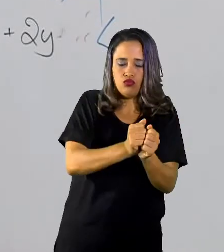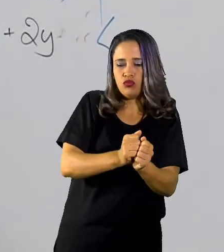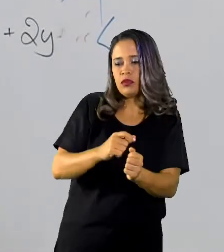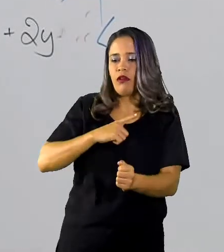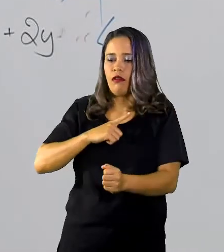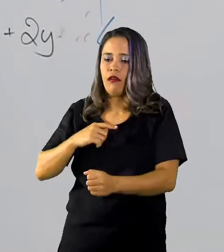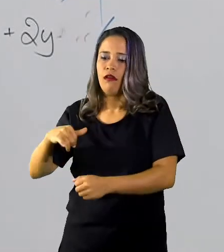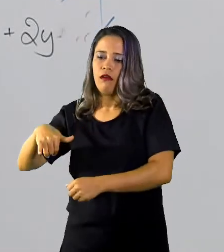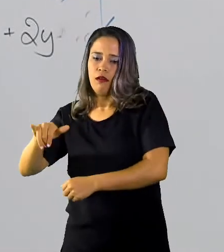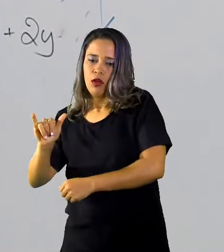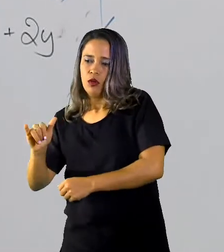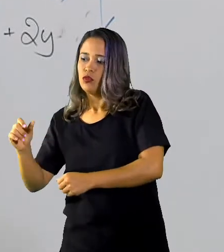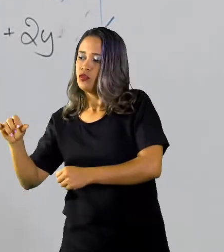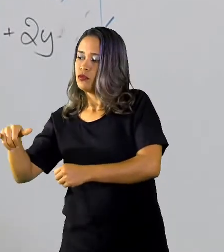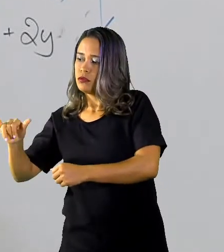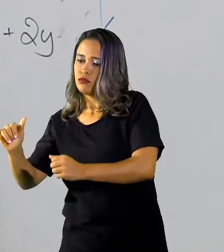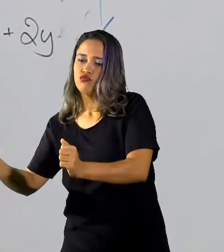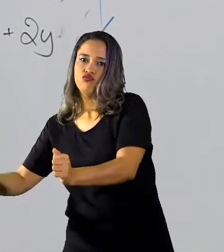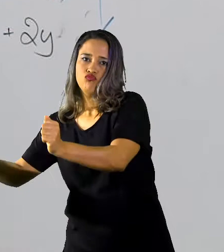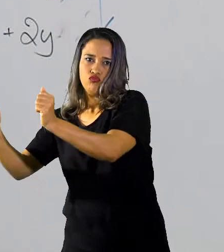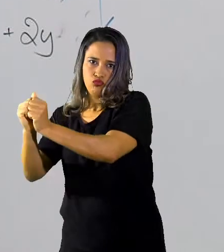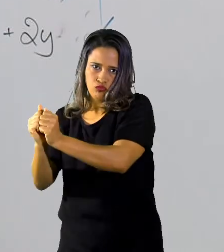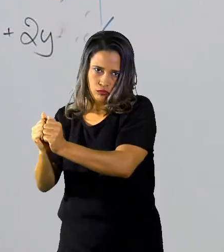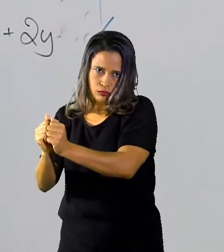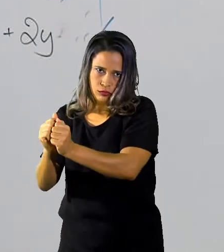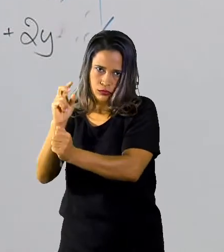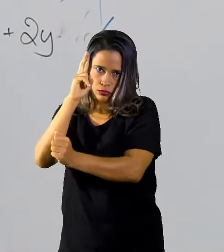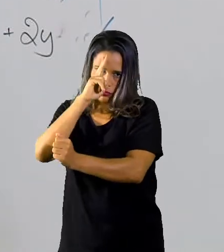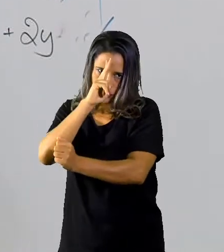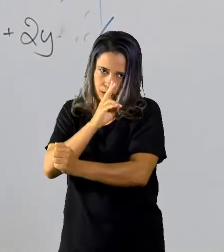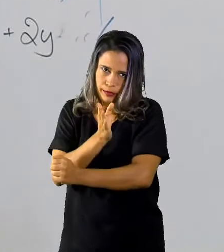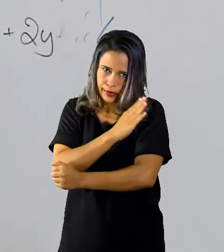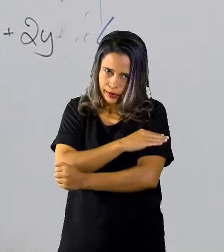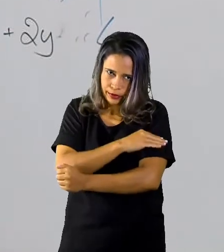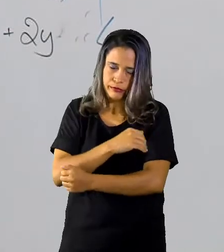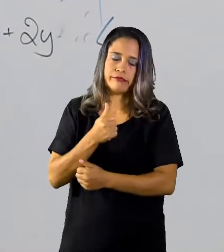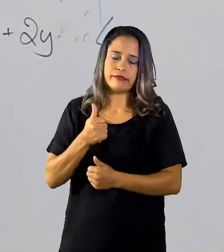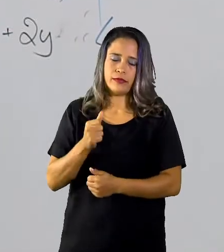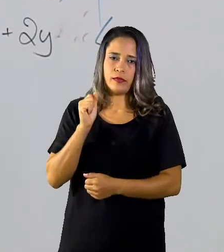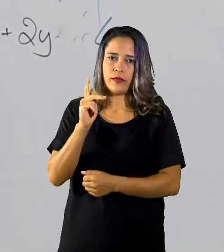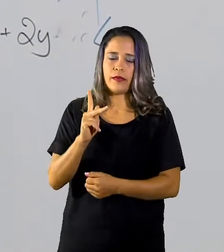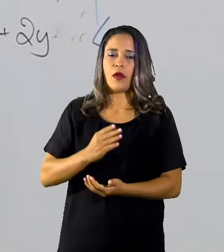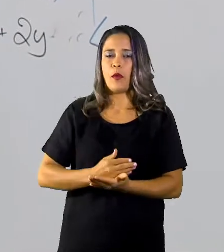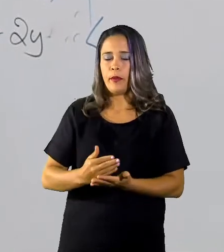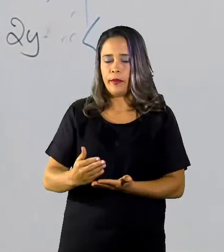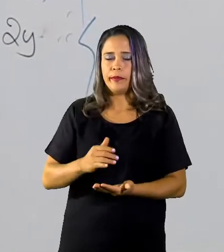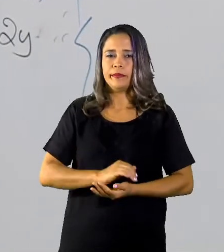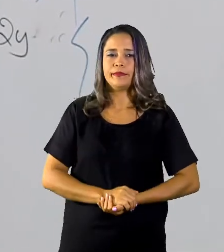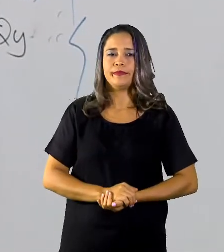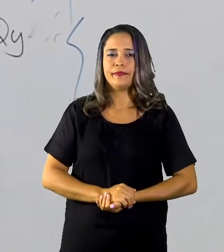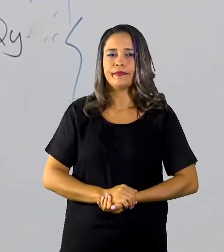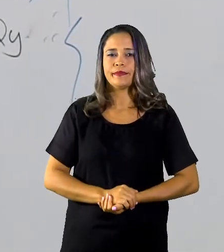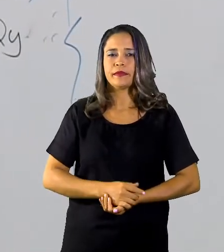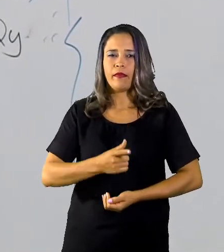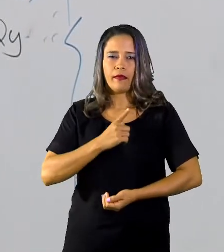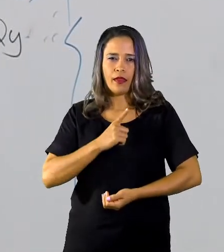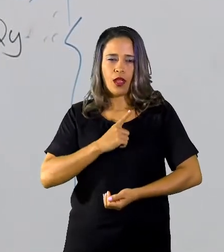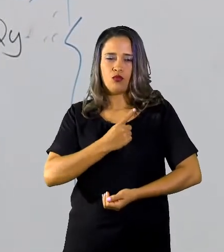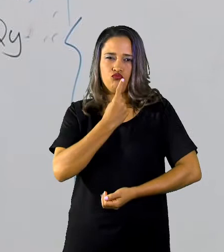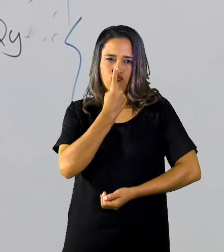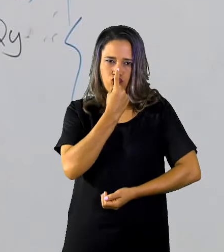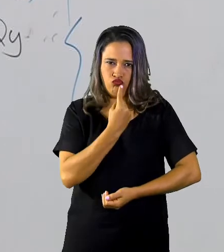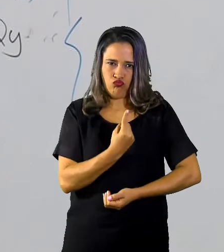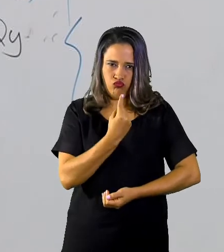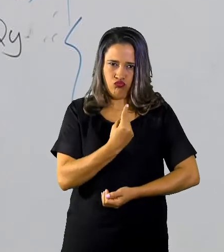y com quem tem y, da mesma forma como nós fizemos na adição. Vai ficar assim, olha só. Eu tenho 1 do meu